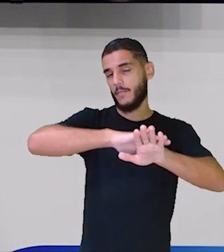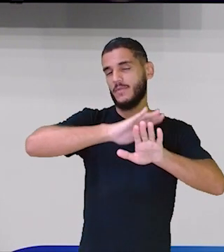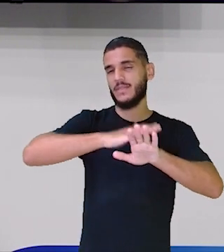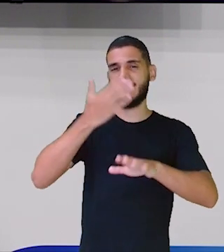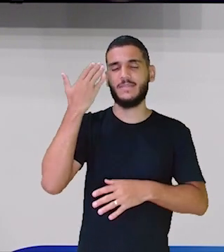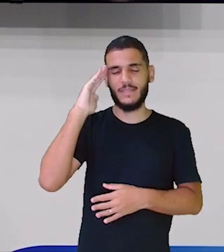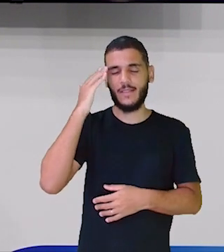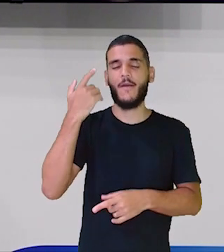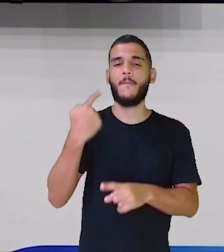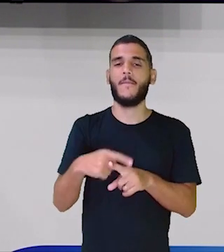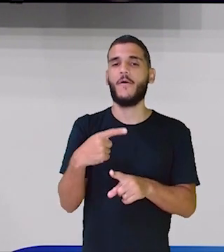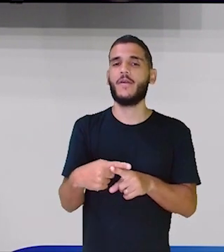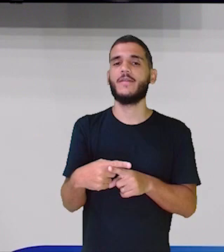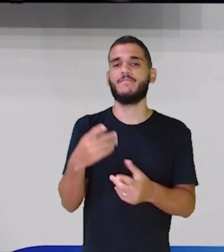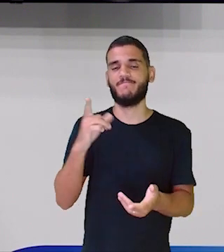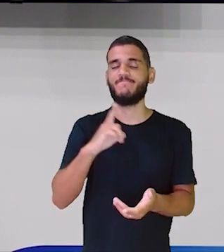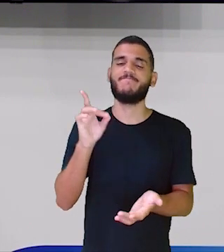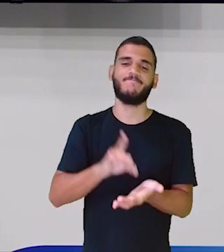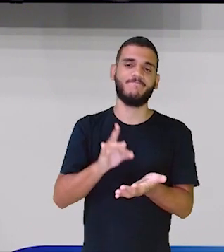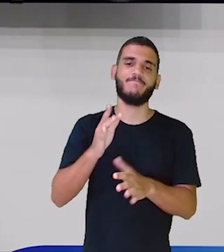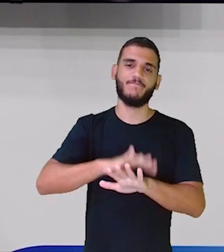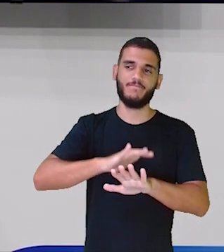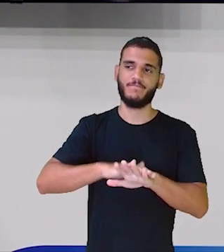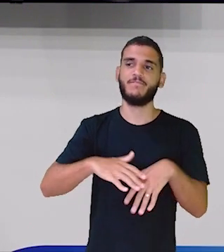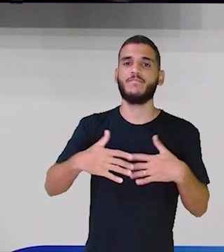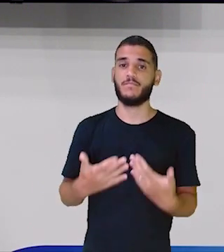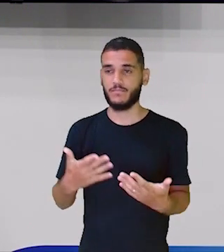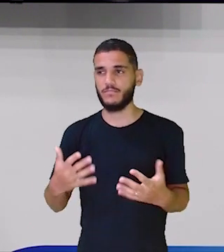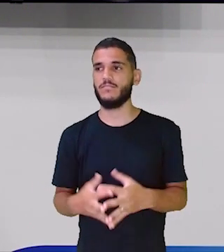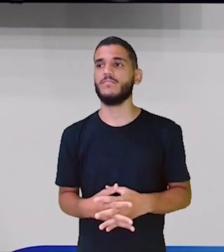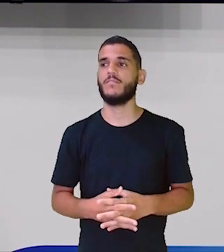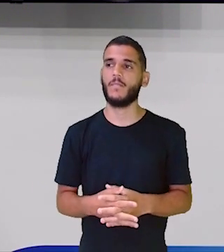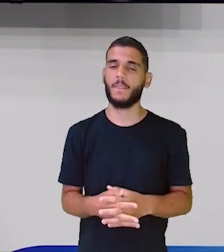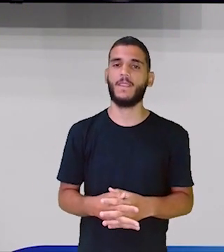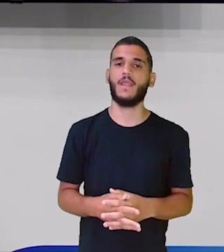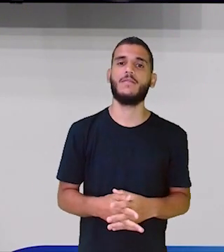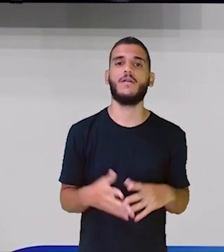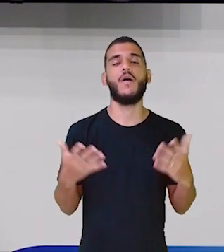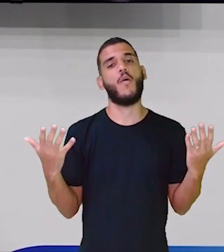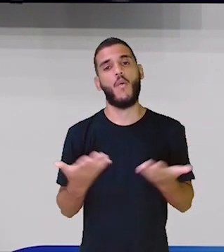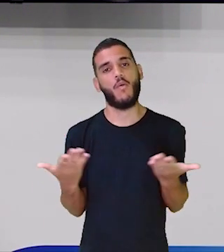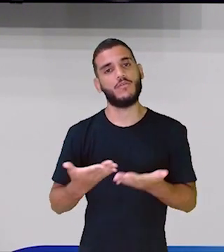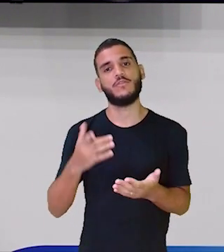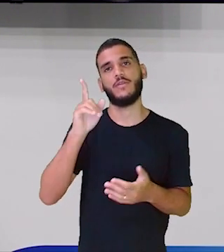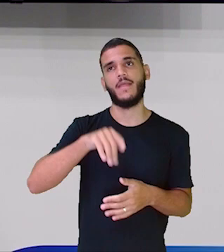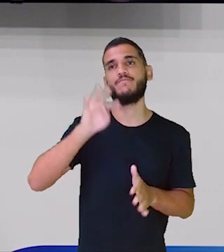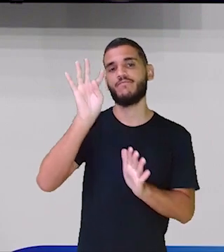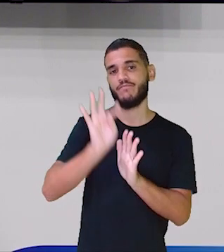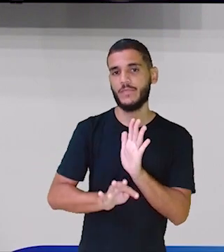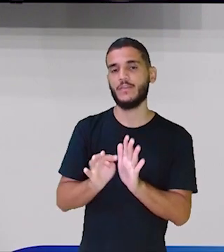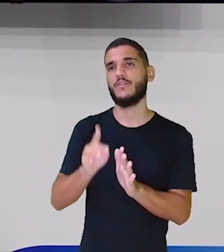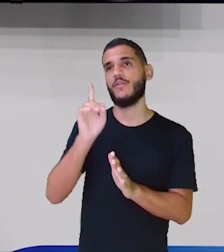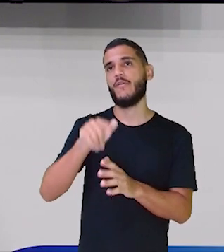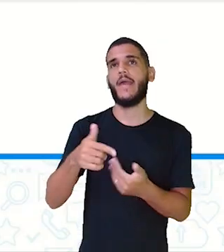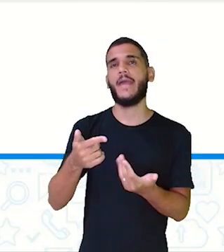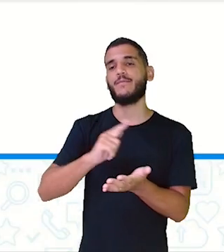em relação a algum fato. Nos dias atuais, o texto jornalístico é provavelmente o gênero